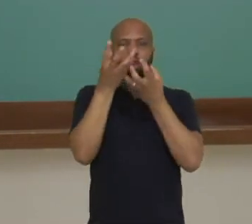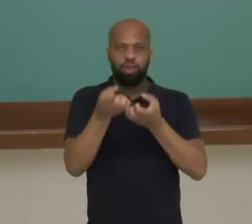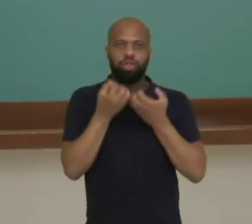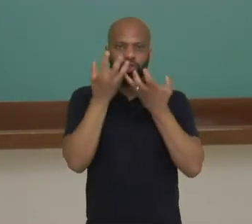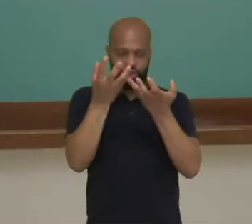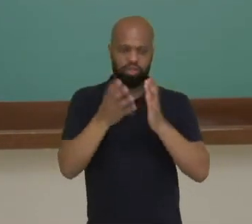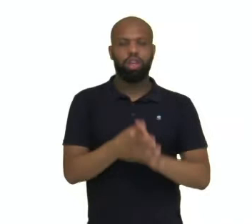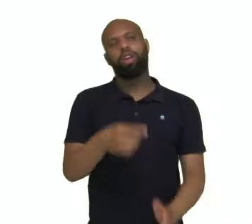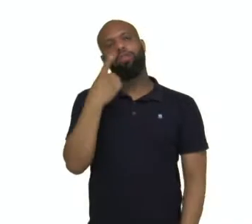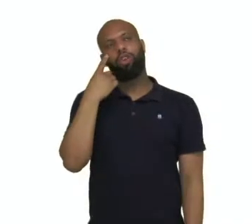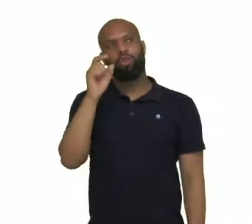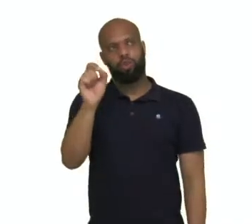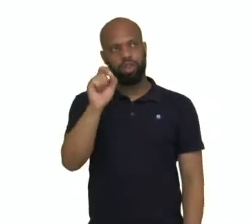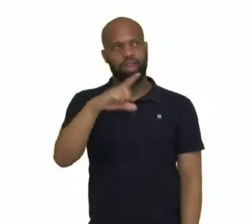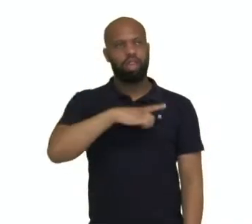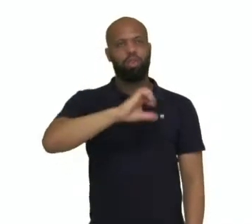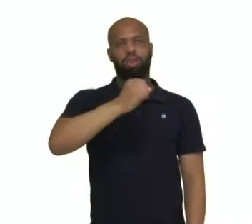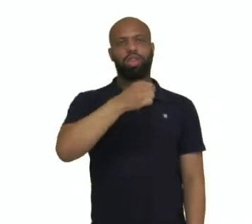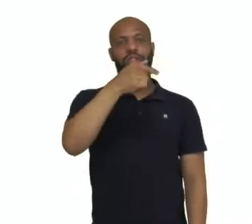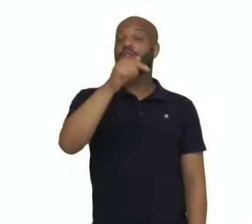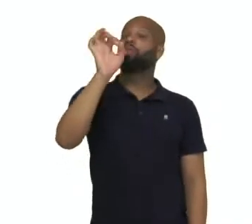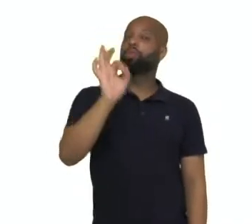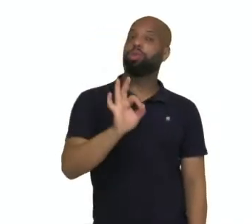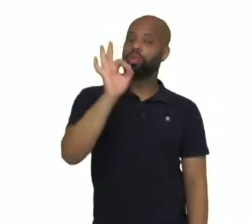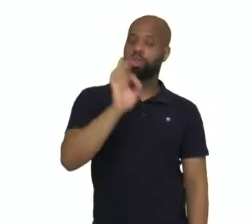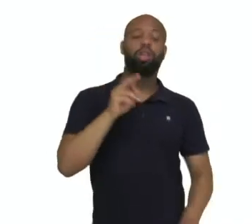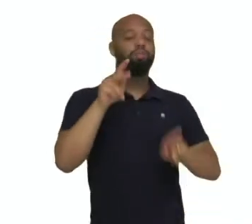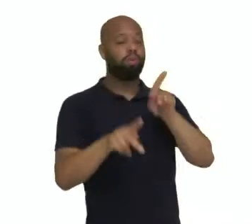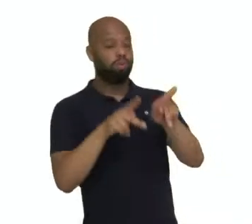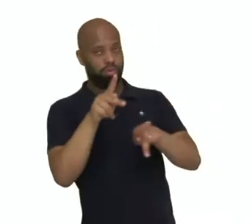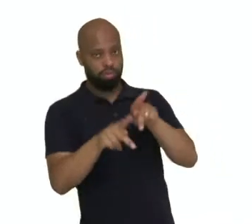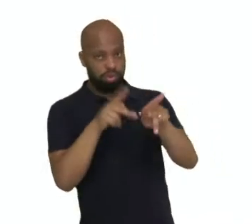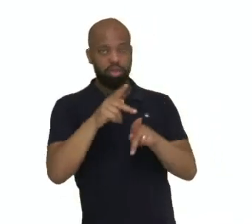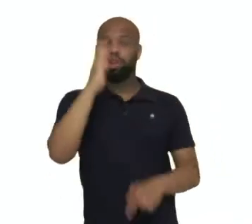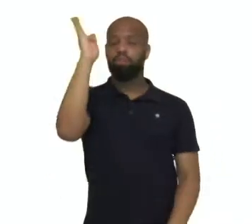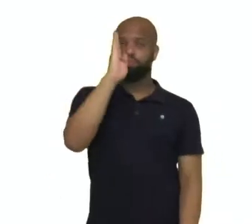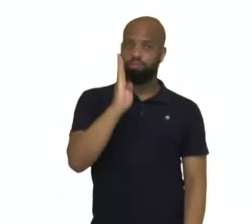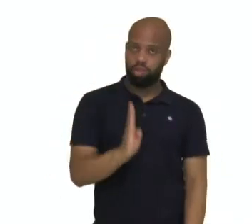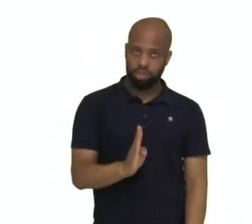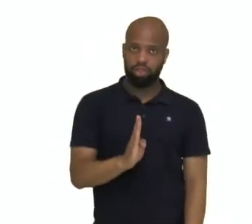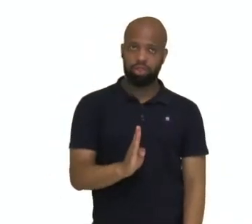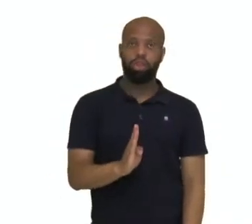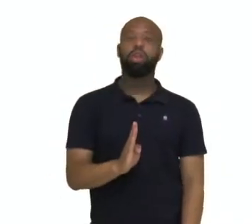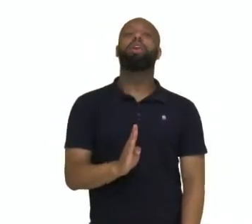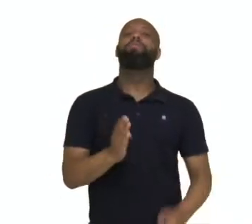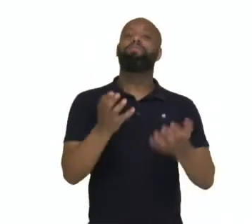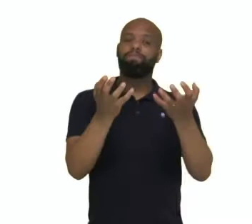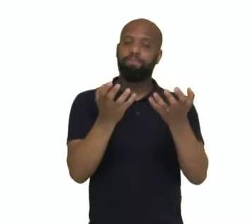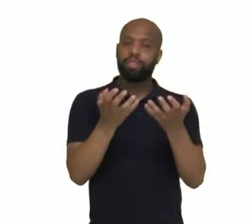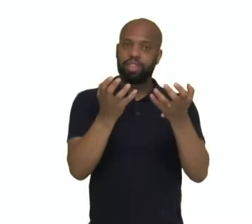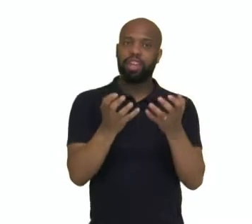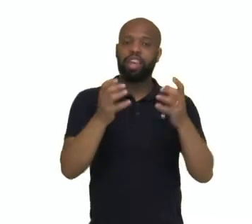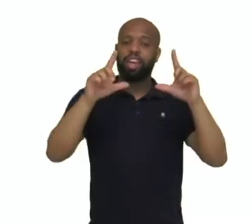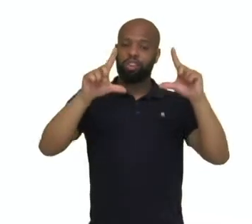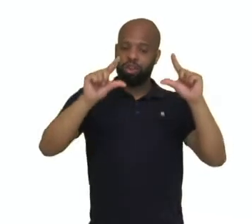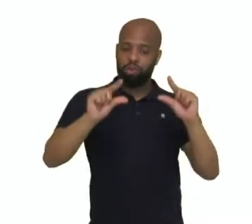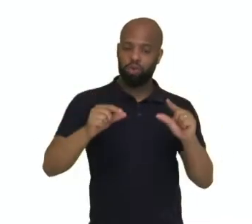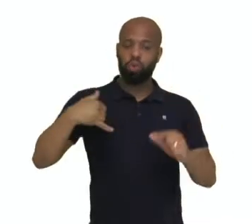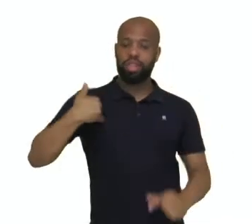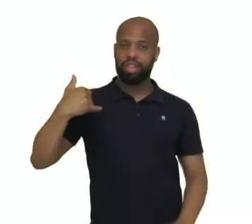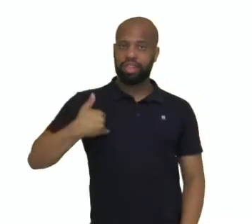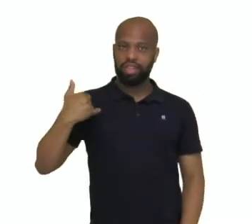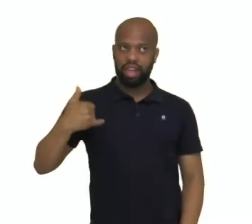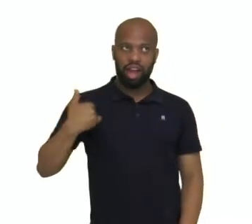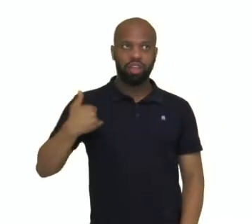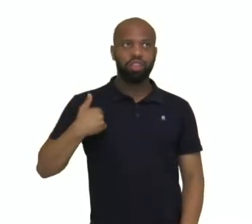Aqui diz o seguinte, que 87% da população, dos brasileiros, é a favor da redução da maioridade penal